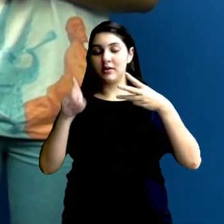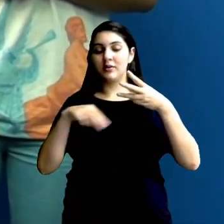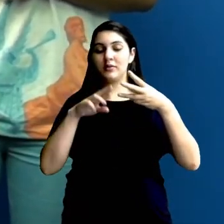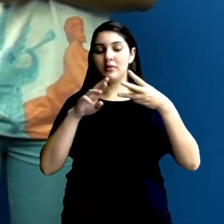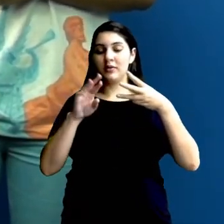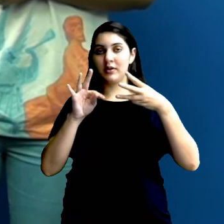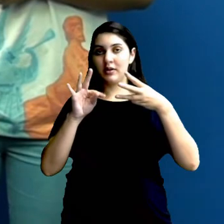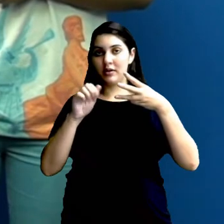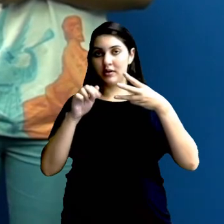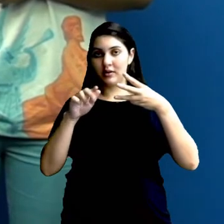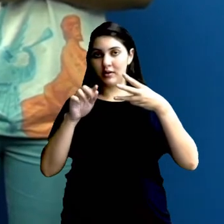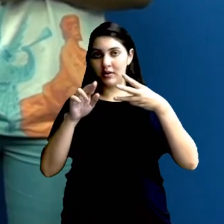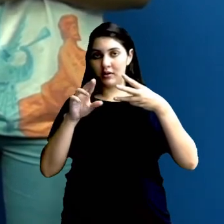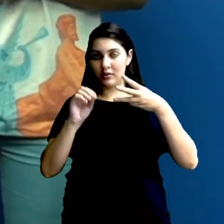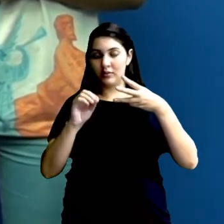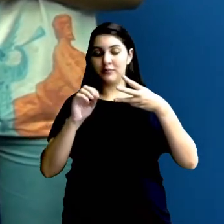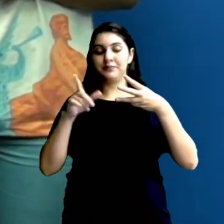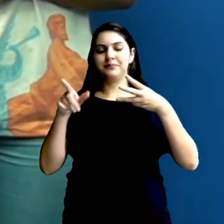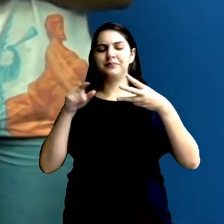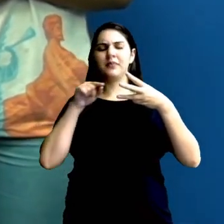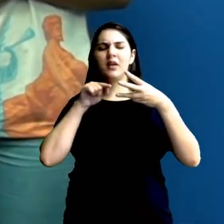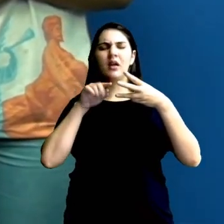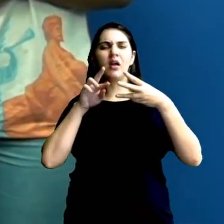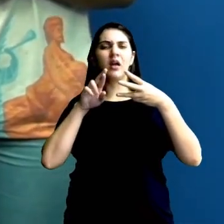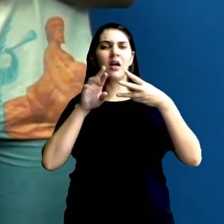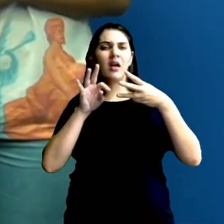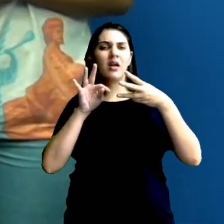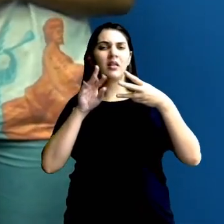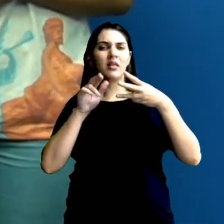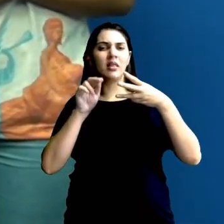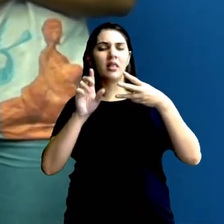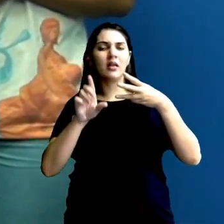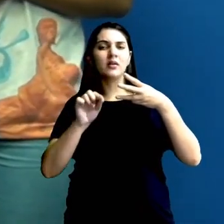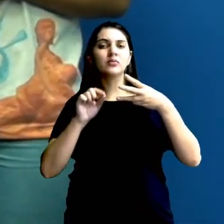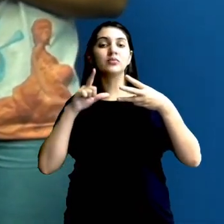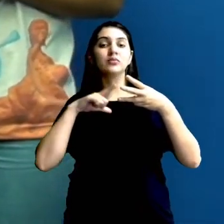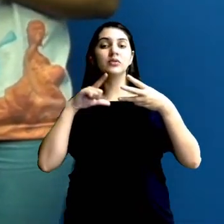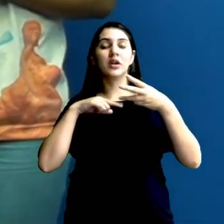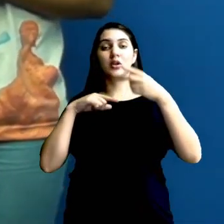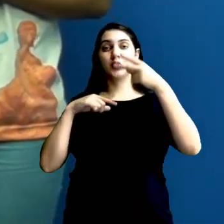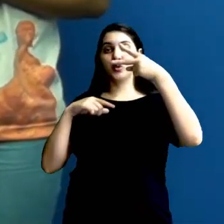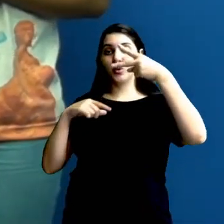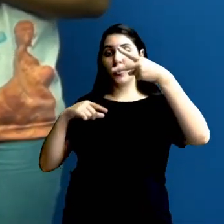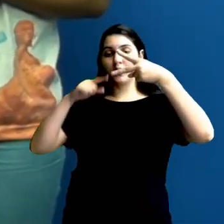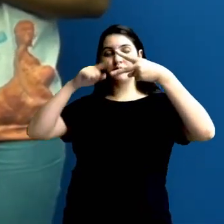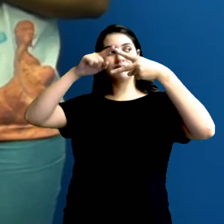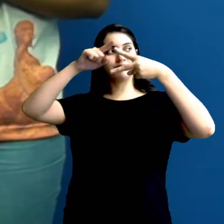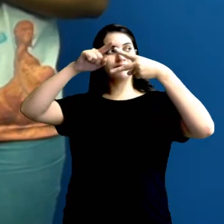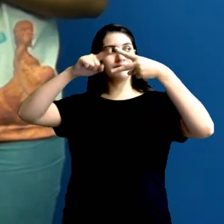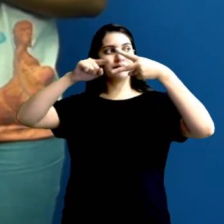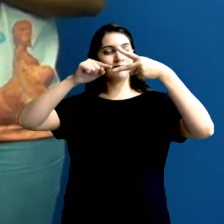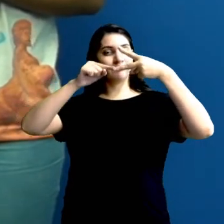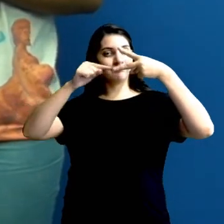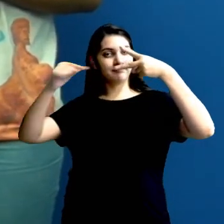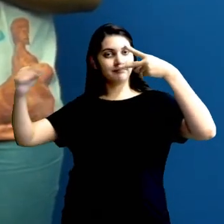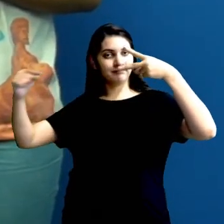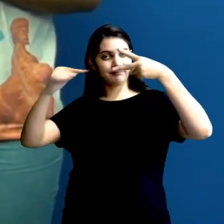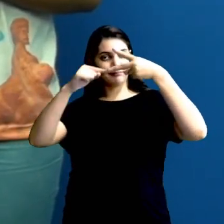No trapézio retângulo, ele tem dois lados retos. Perceba, ó, que aqui,